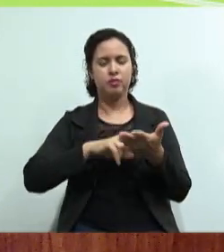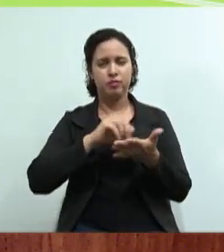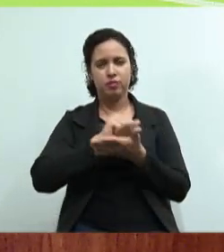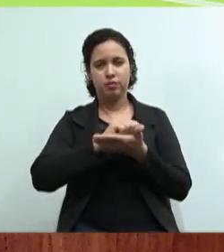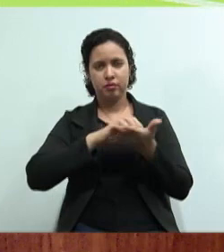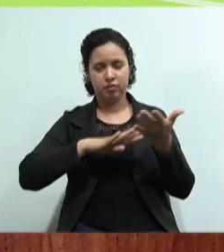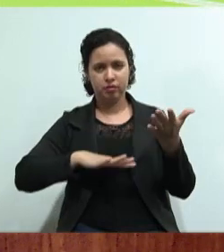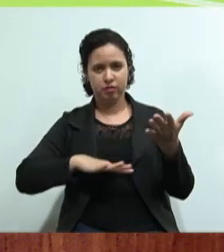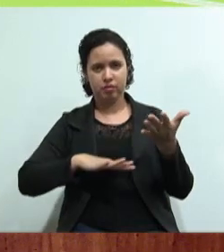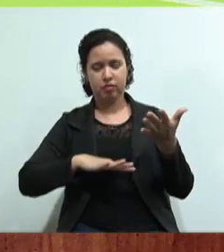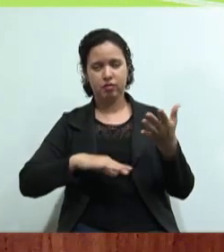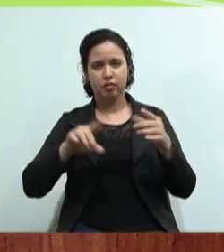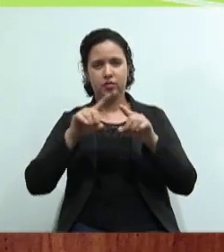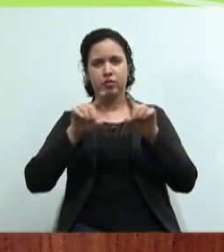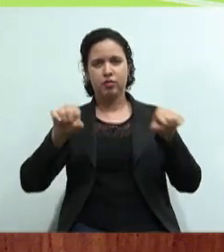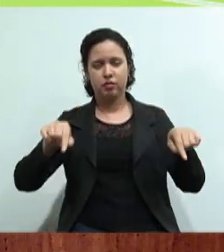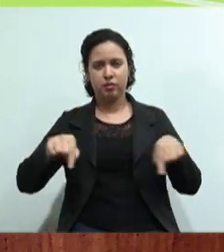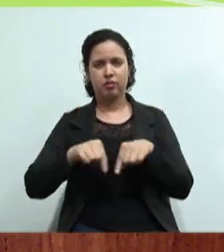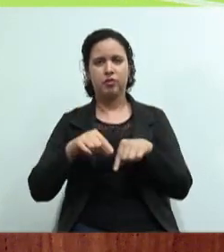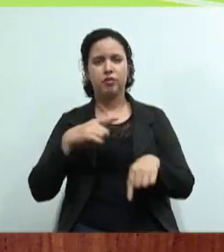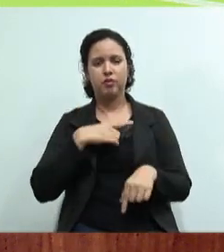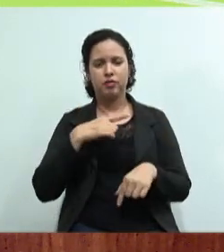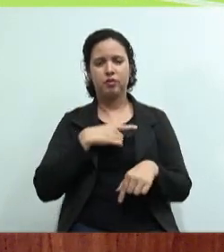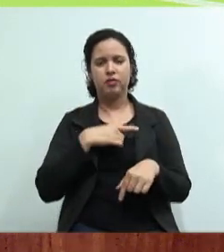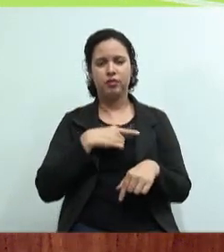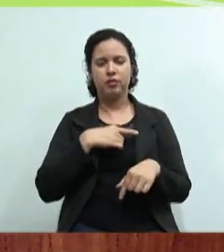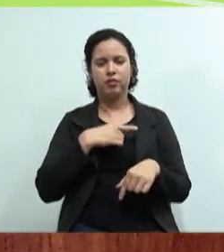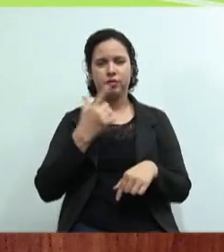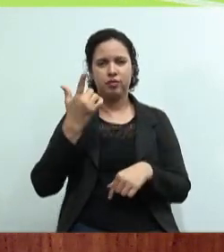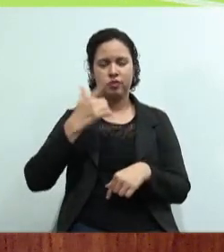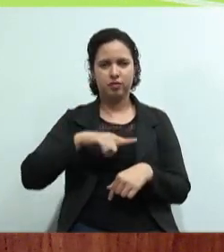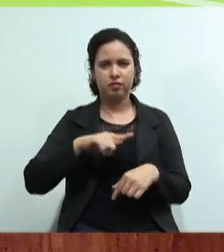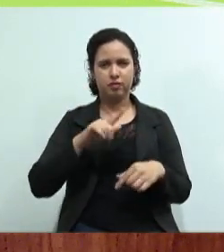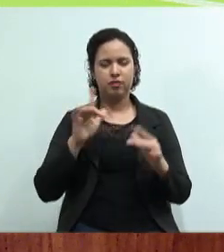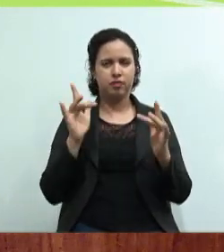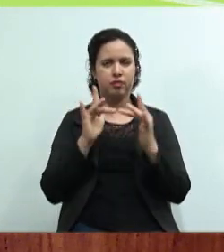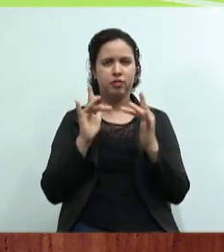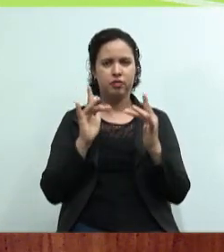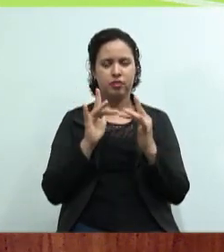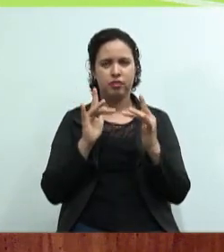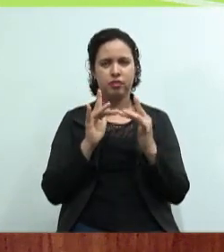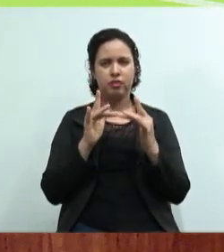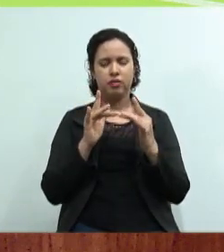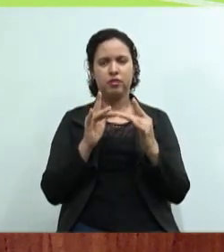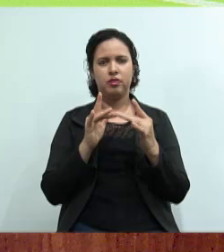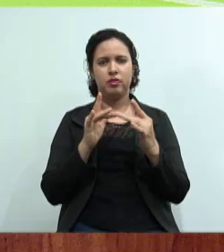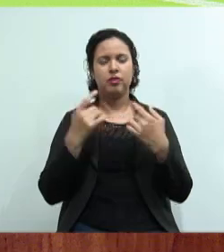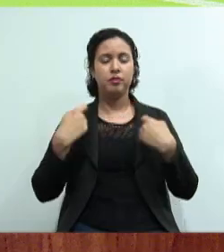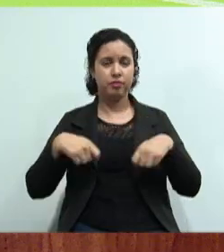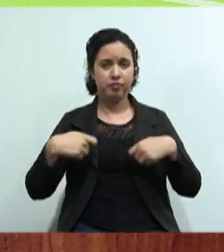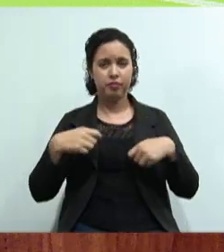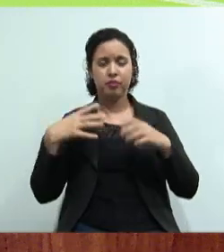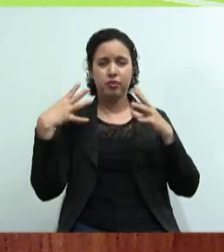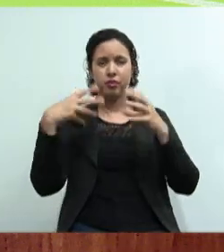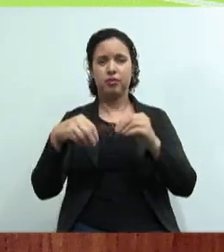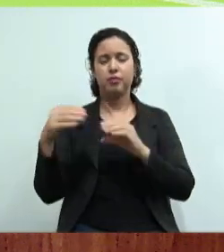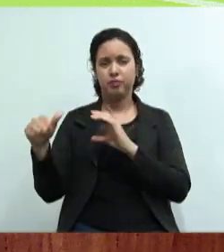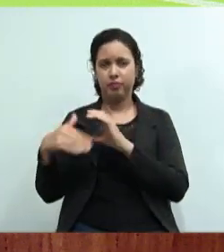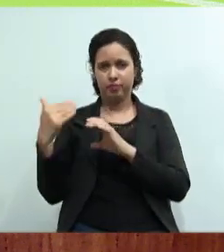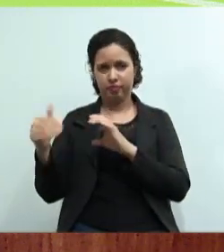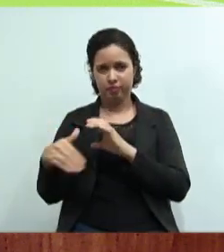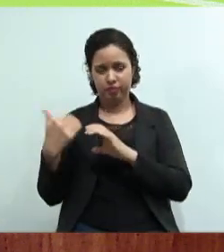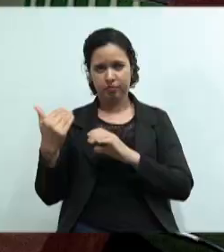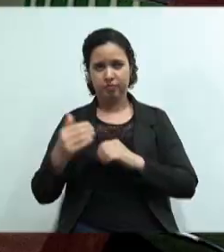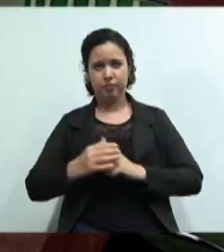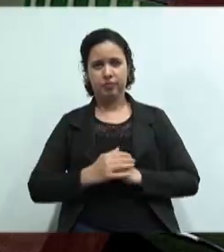de sala. E é nesse momento que vai haver mais interação entre a gente, ok? Então, vou precisar da participação de vocês e conto com